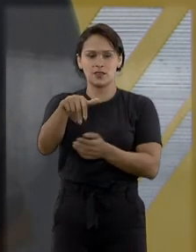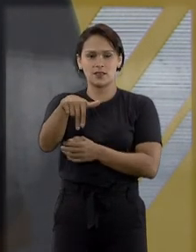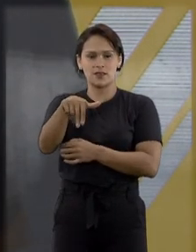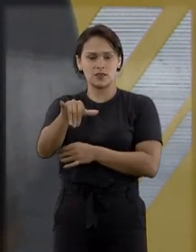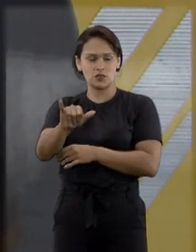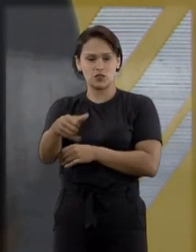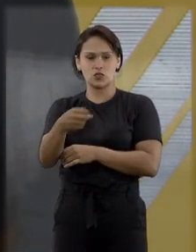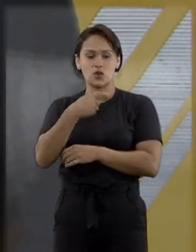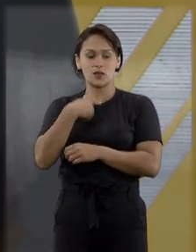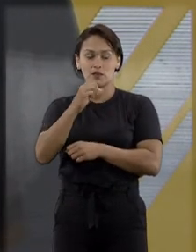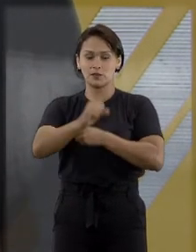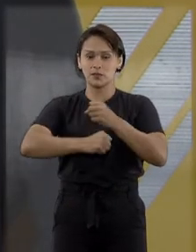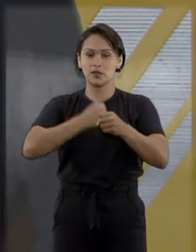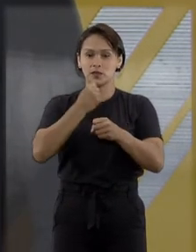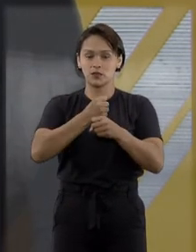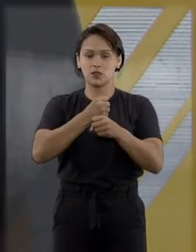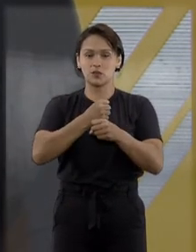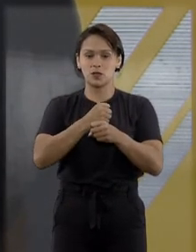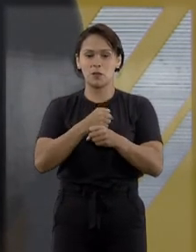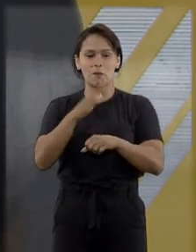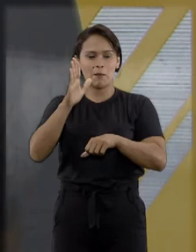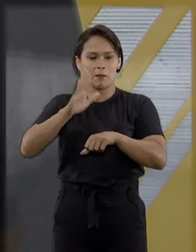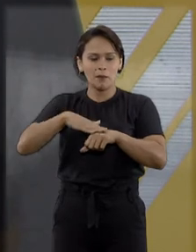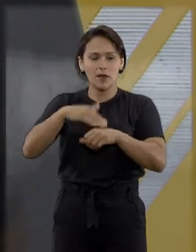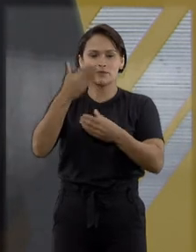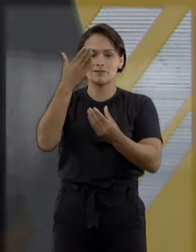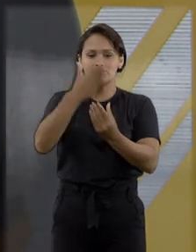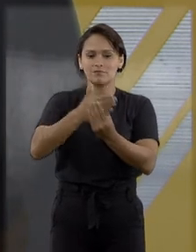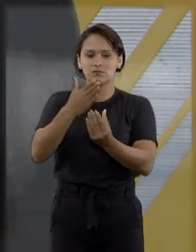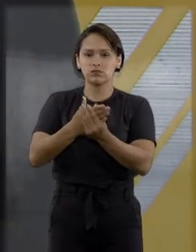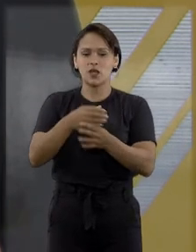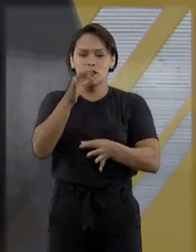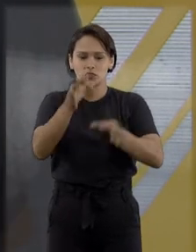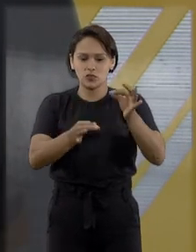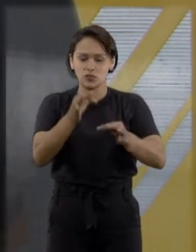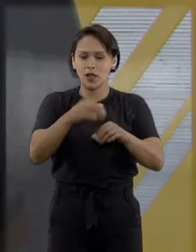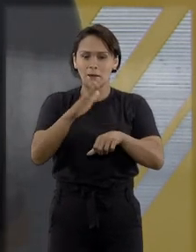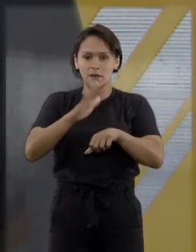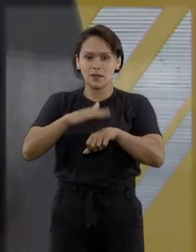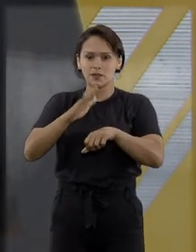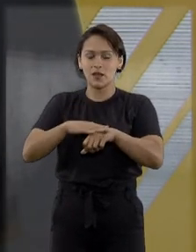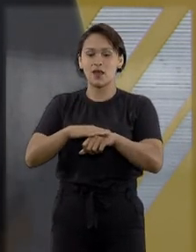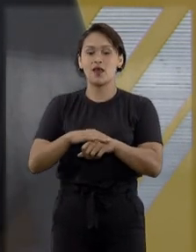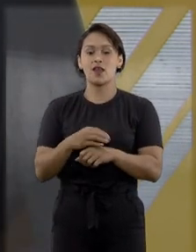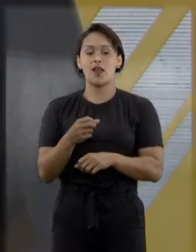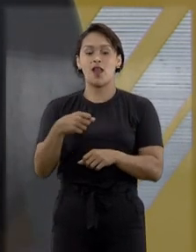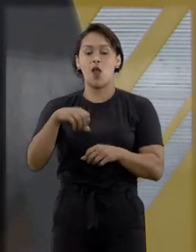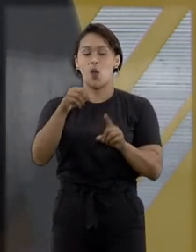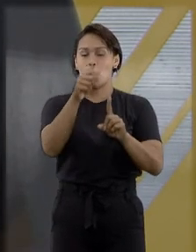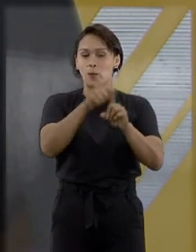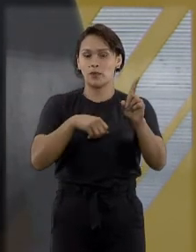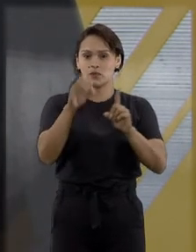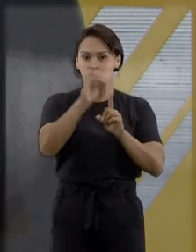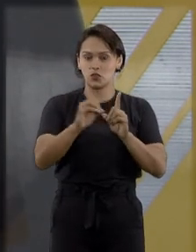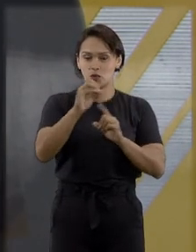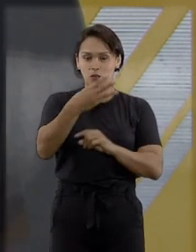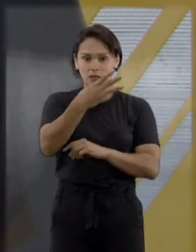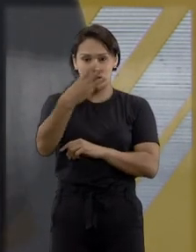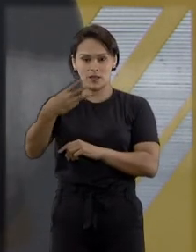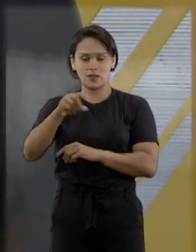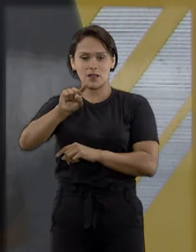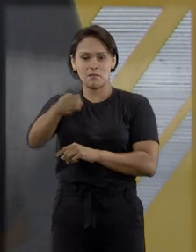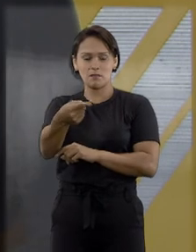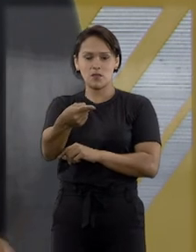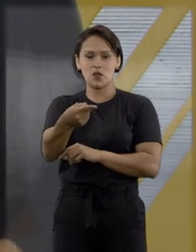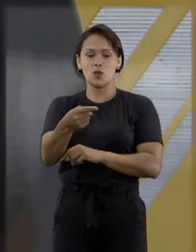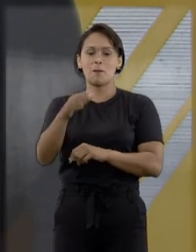de Justiça prevista para 2020, com mais processos julgados do que ajuizados. Até o mês de outubro, o tribunal julgou 33